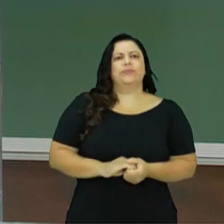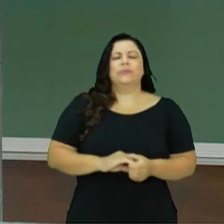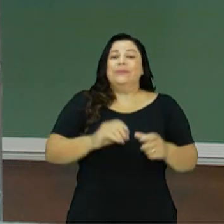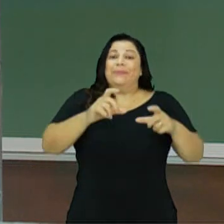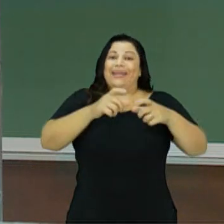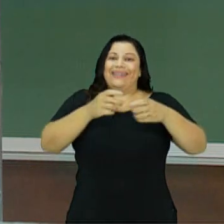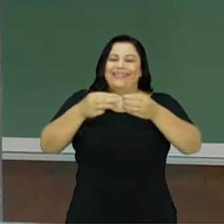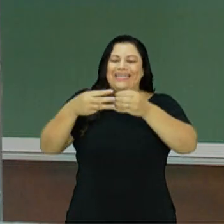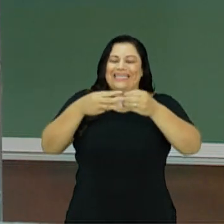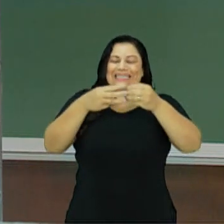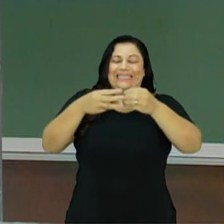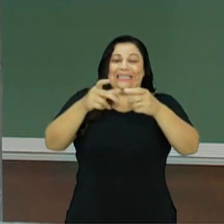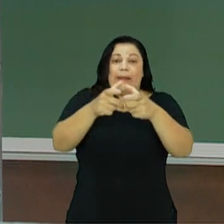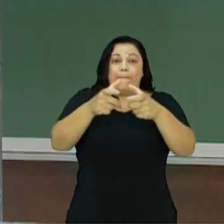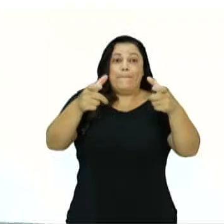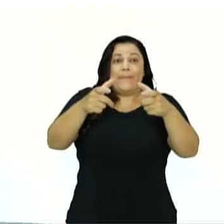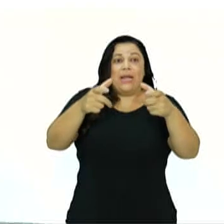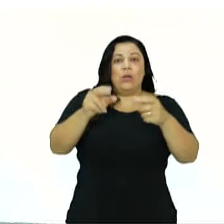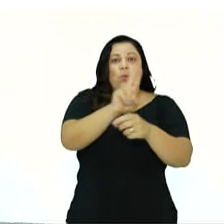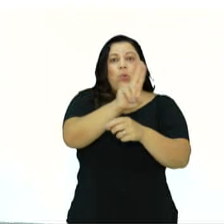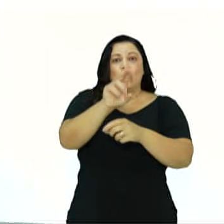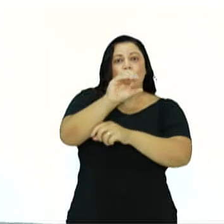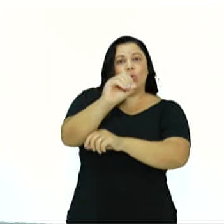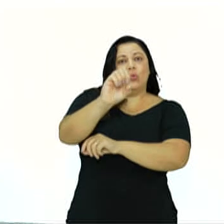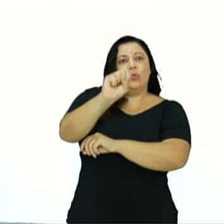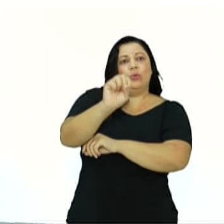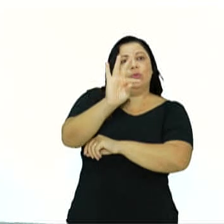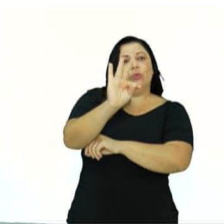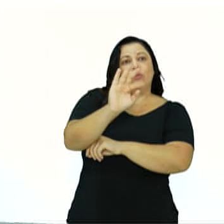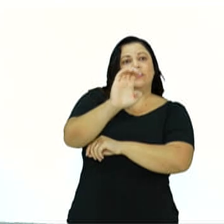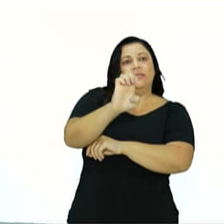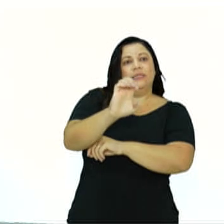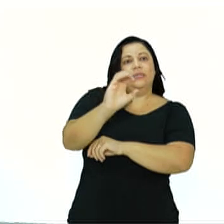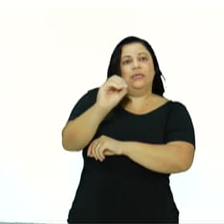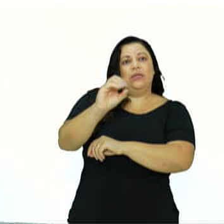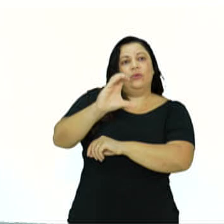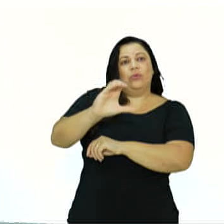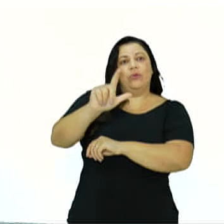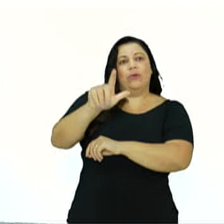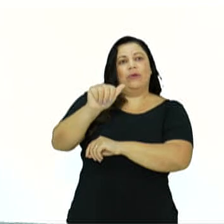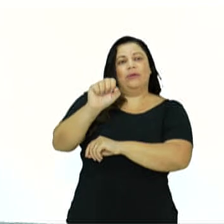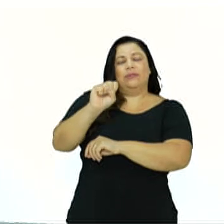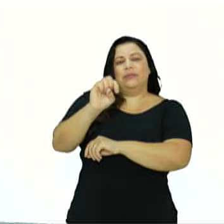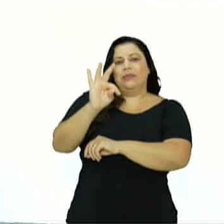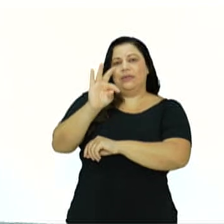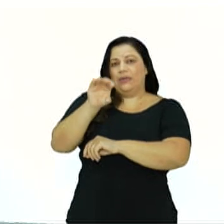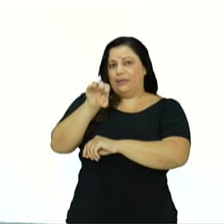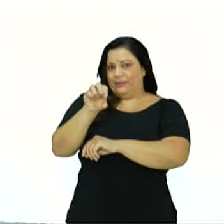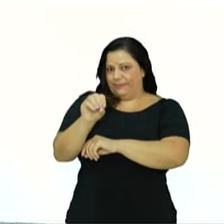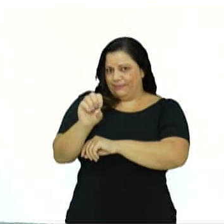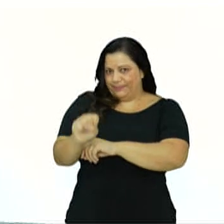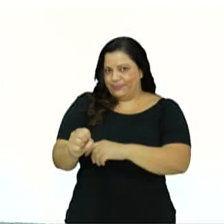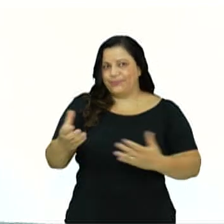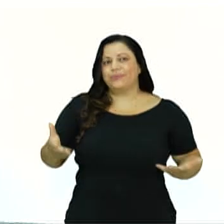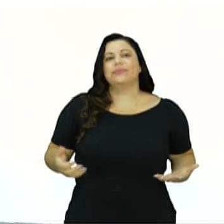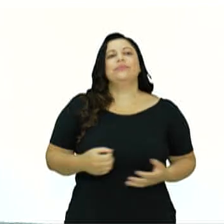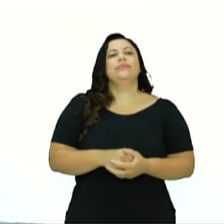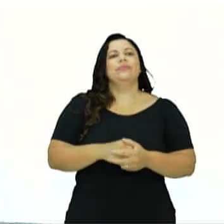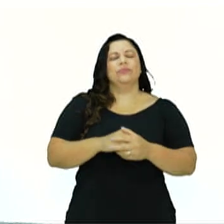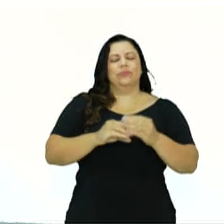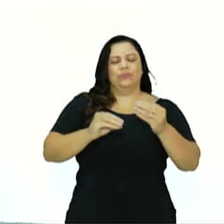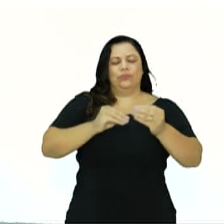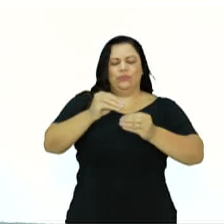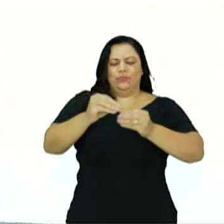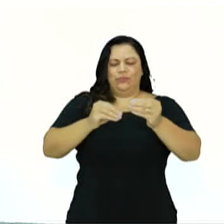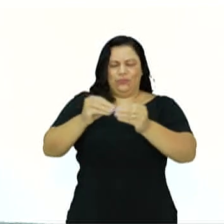maior ali, que ela vai secretar ácidos, né, que vão dissolver os sais de cálcio, e uma enzima chamada colagenase vai